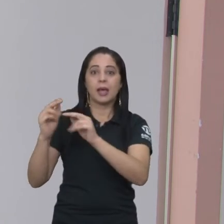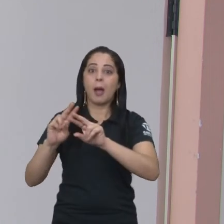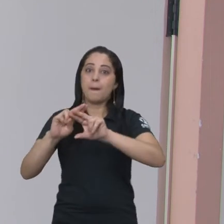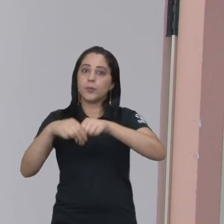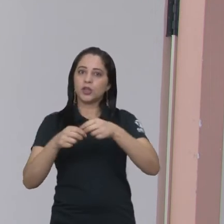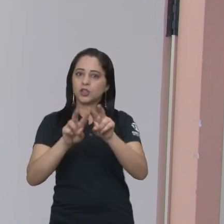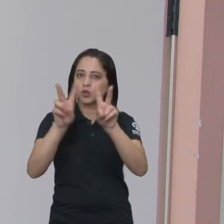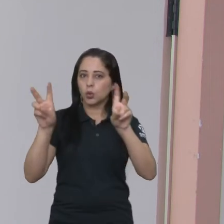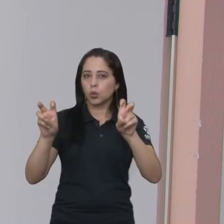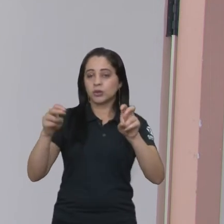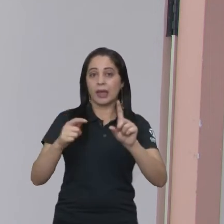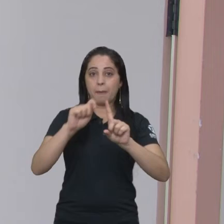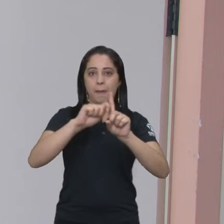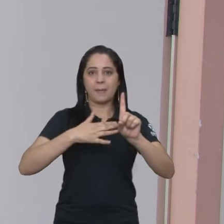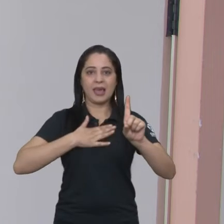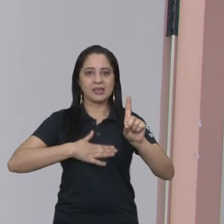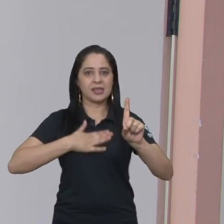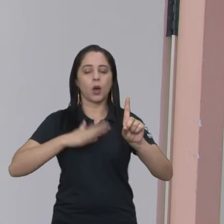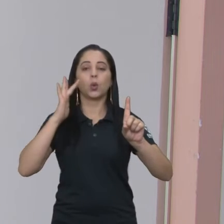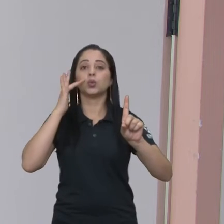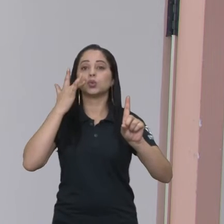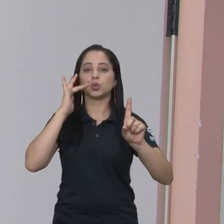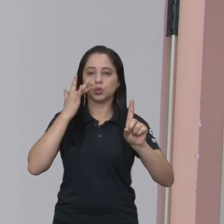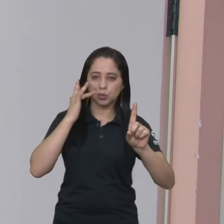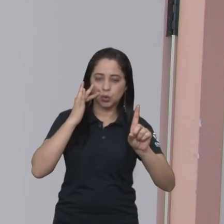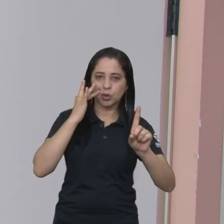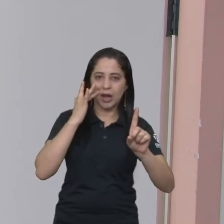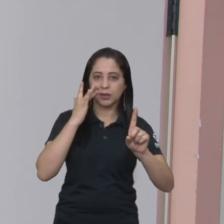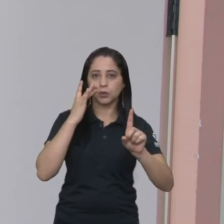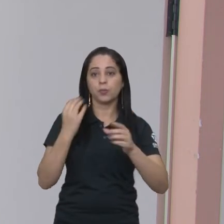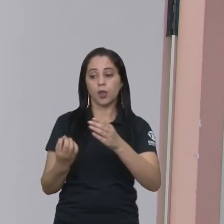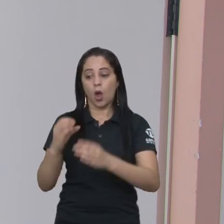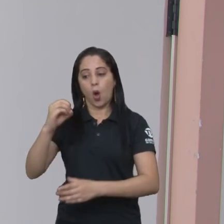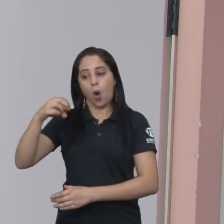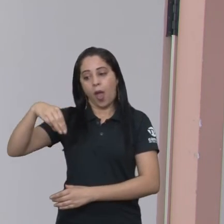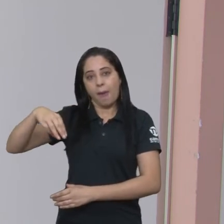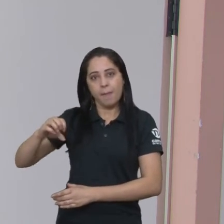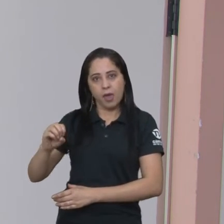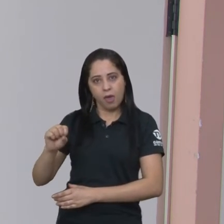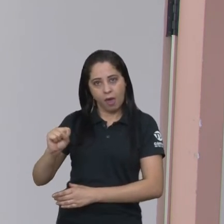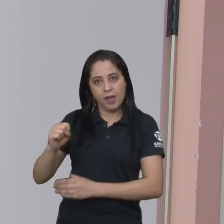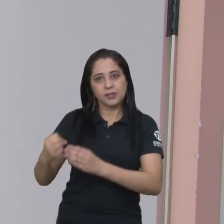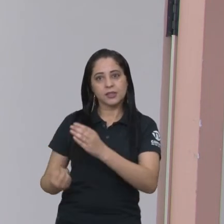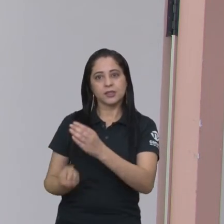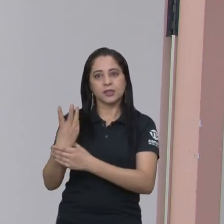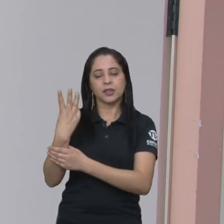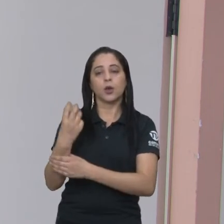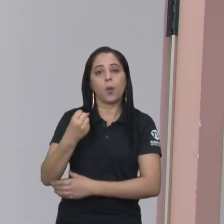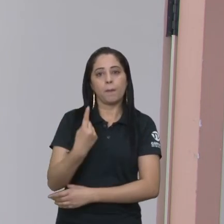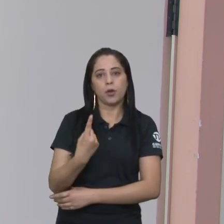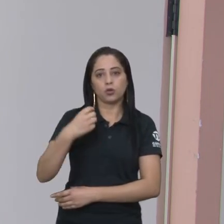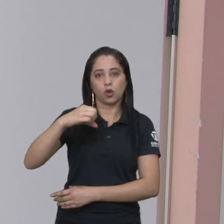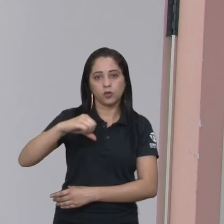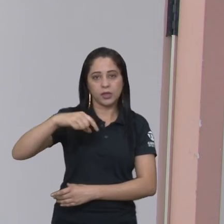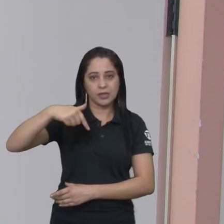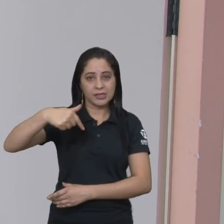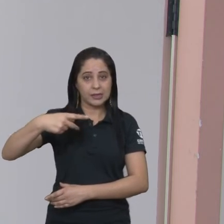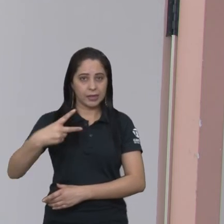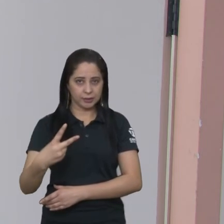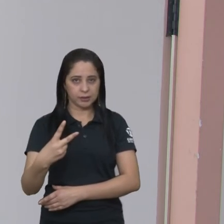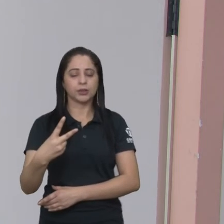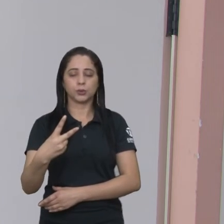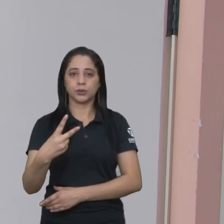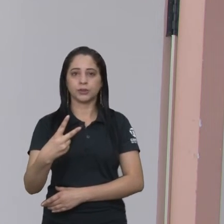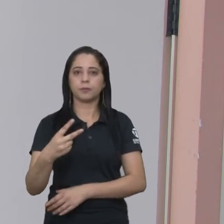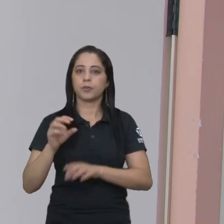o tema da campanha Agosto Dourado, criada em 1992 pela Organização Mundial da Saúde. O órgão,